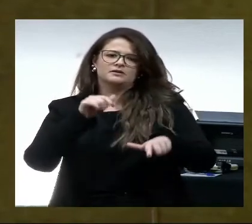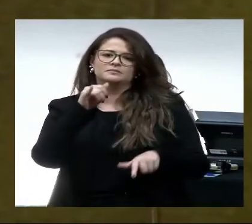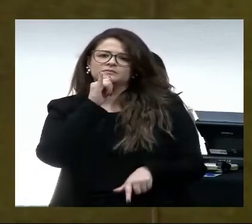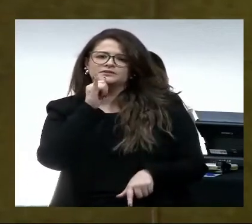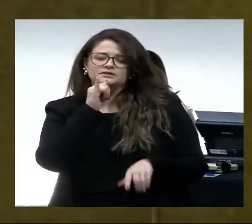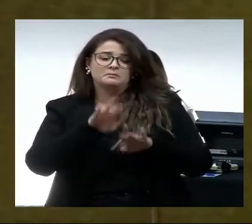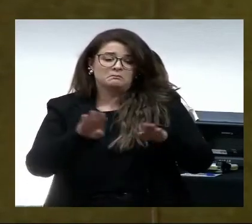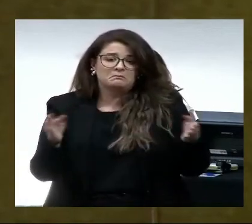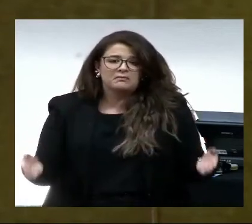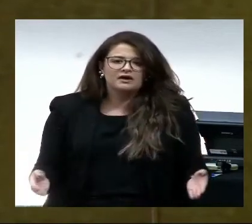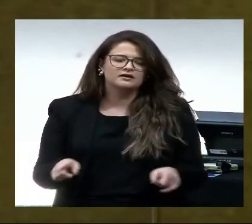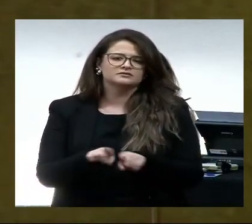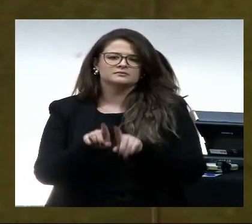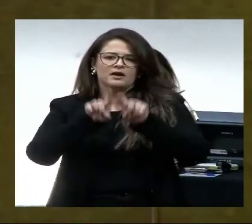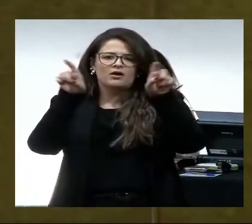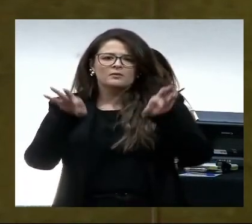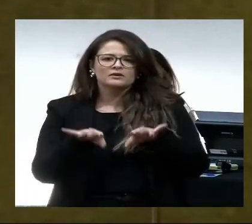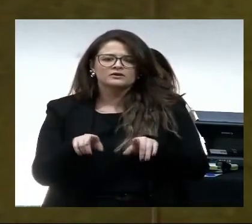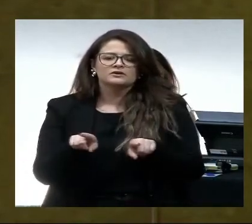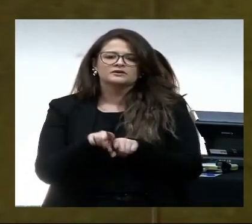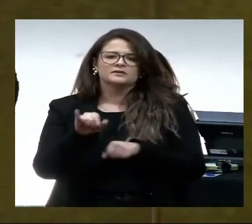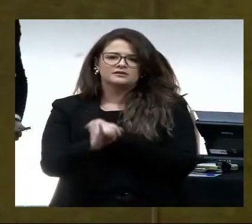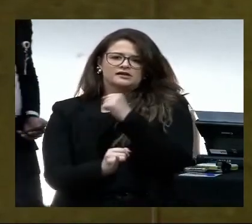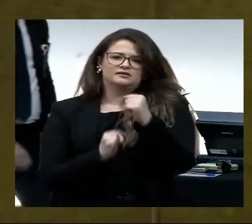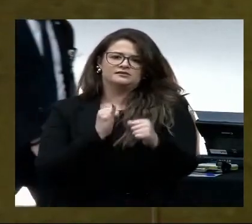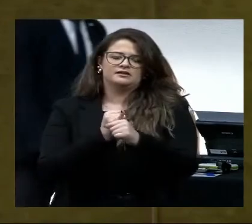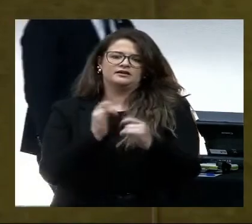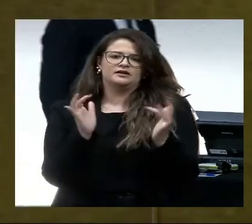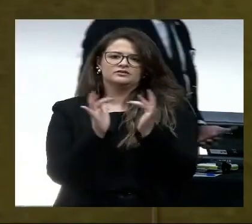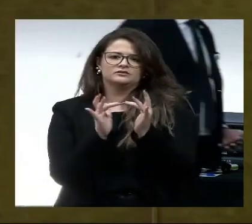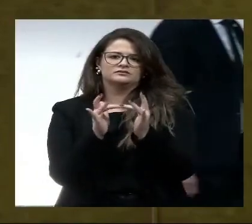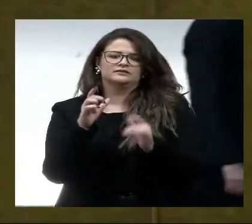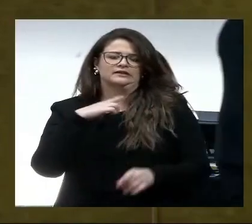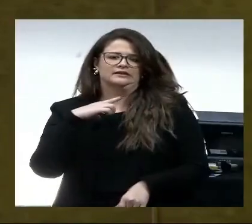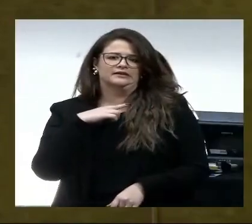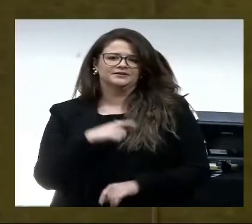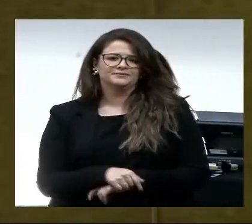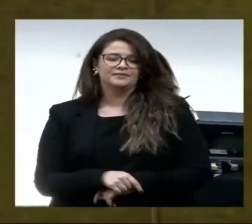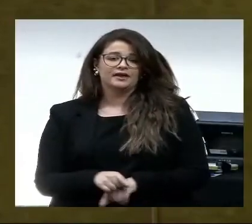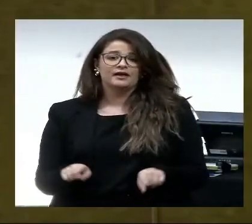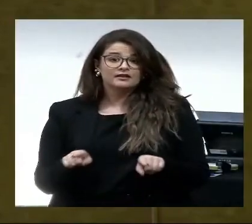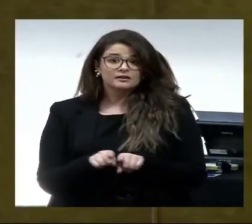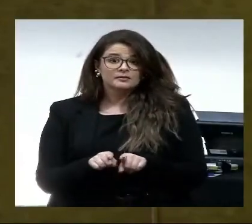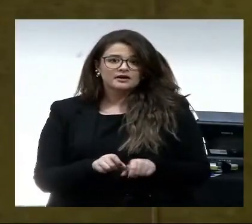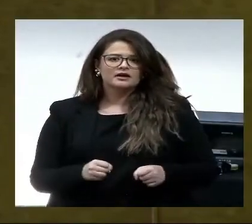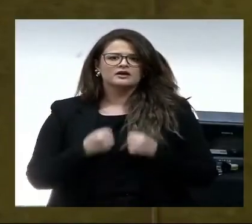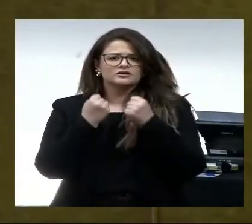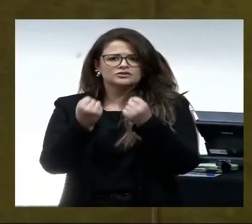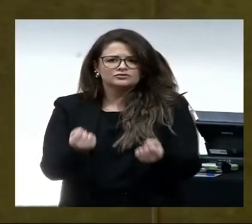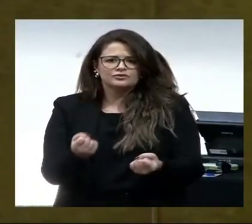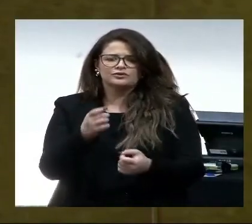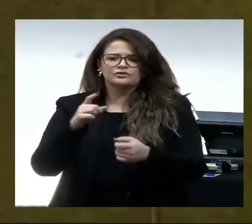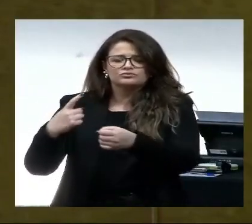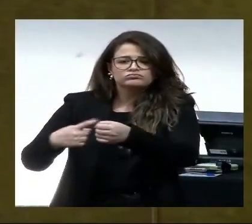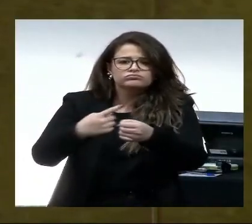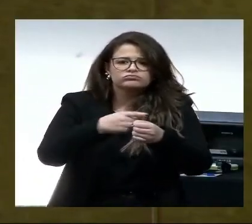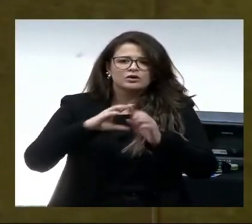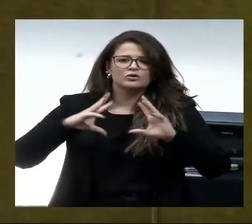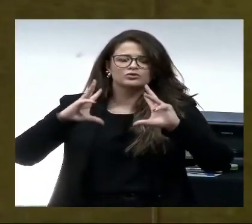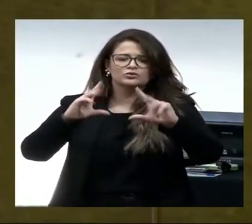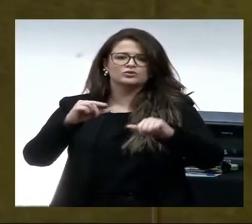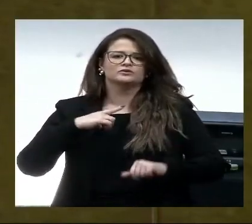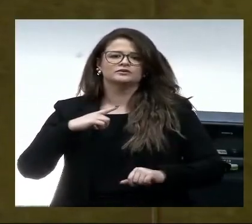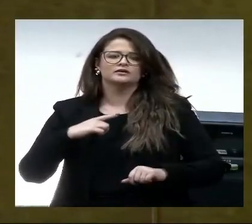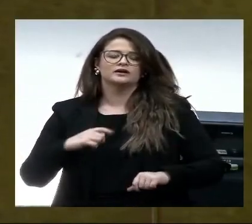e internet. Além disso, devemos continuar levando às regiões a atuação presencial dos sistemas de prerrogativas,